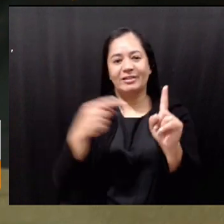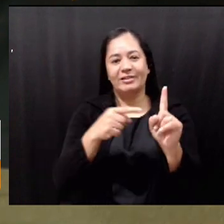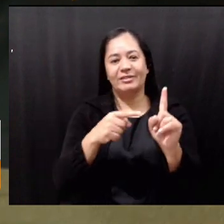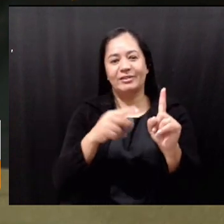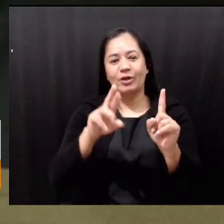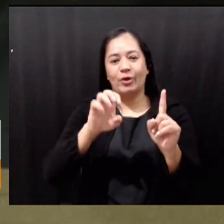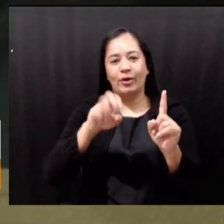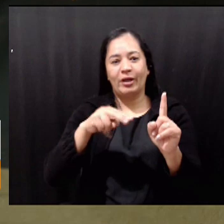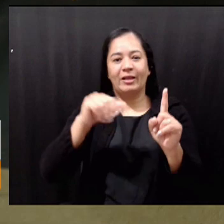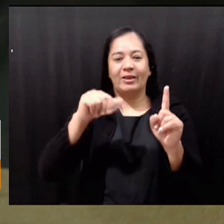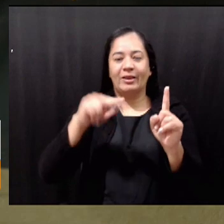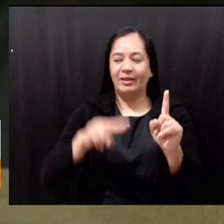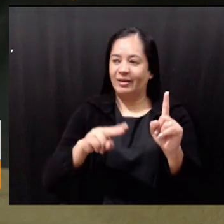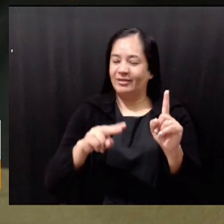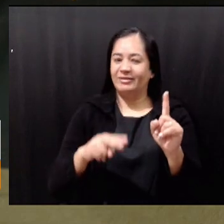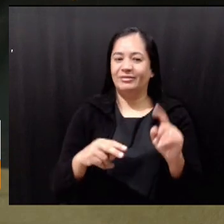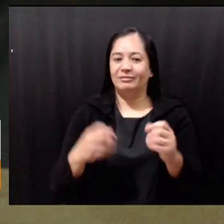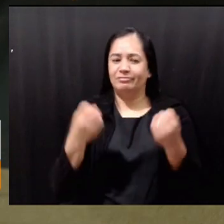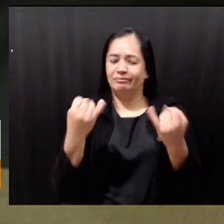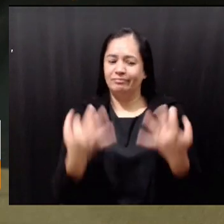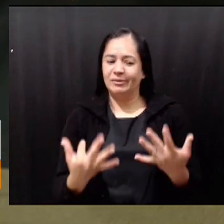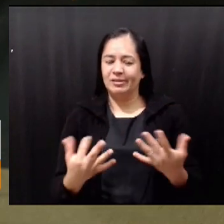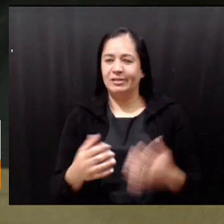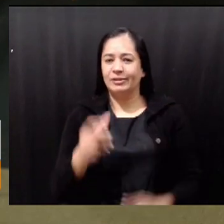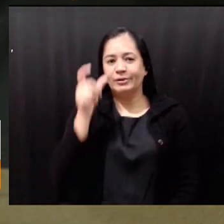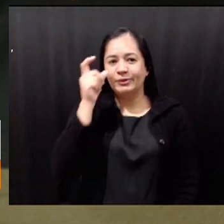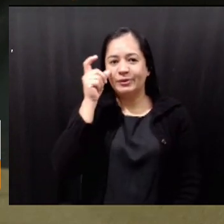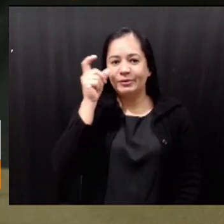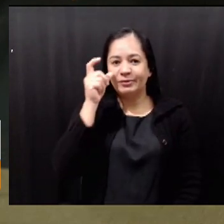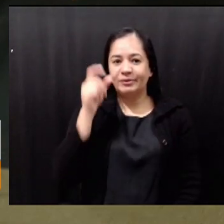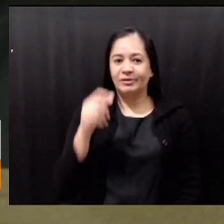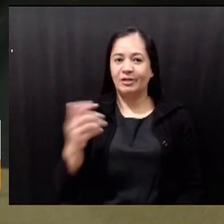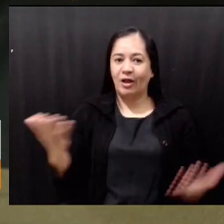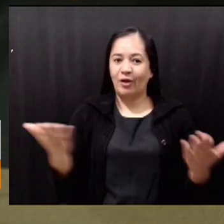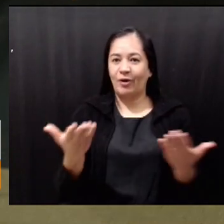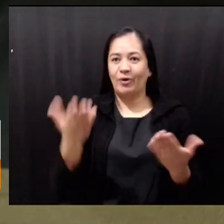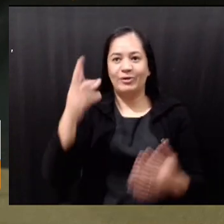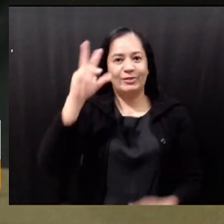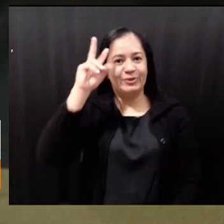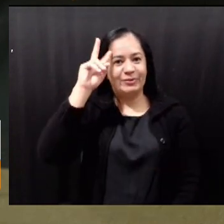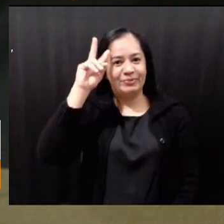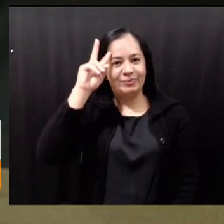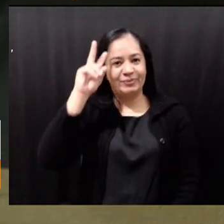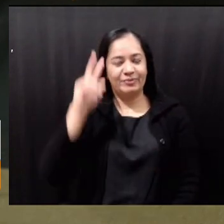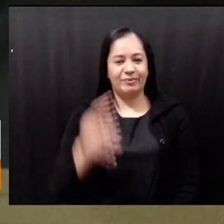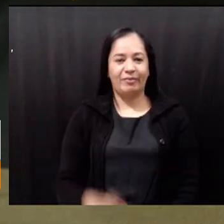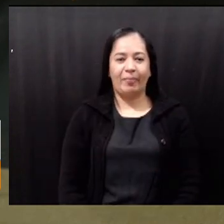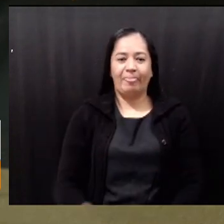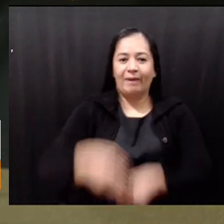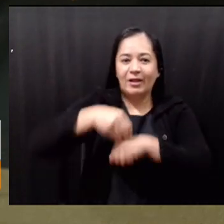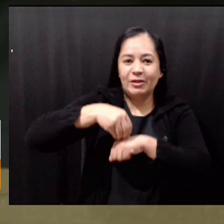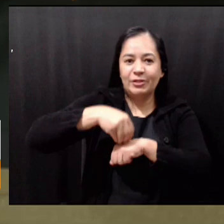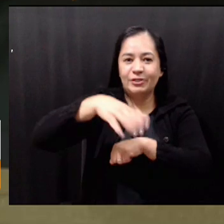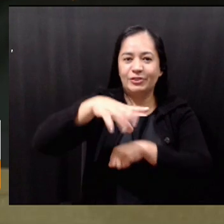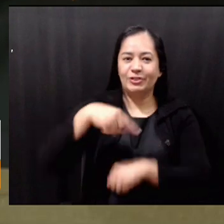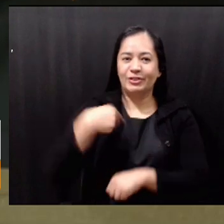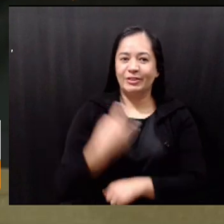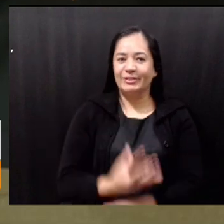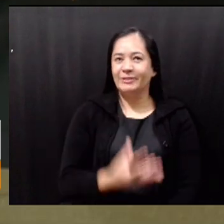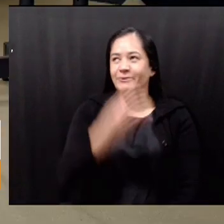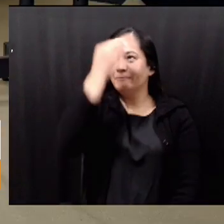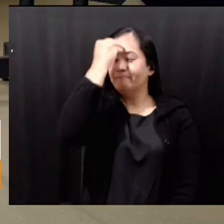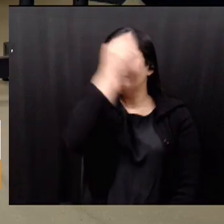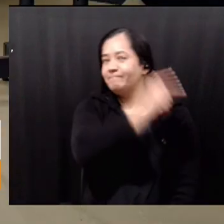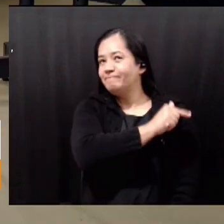aí pontuações bem interessantes nessa segunda-feira. Então, são dicas que a gente leva para a semana e, quem sabe, para a vida.